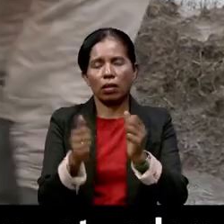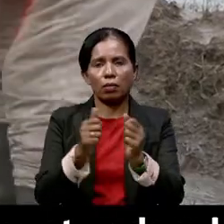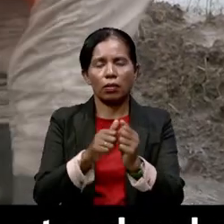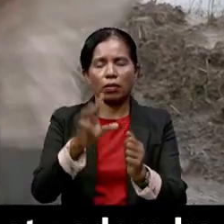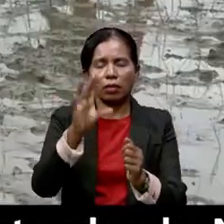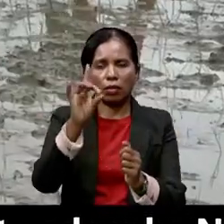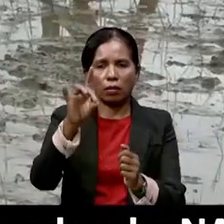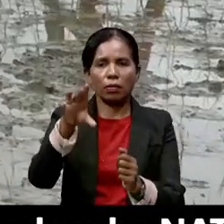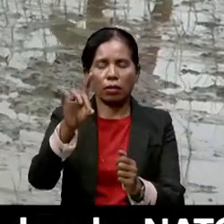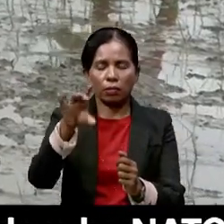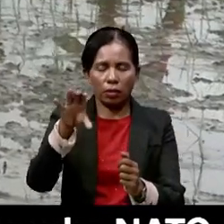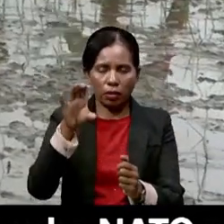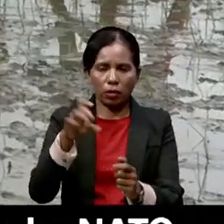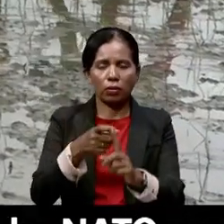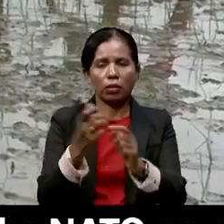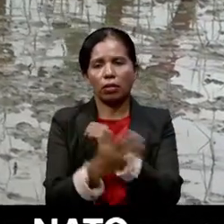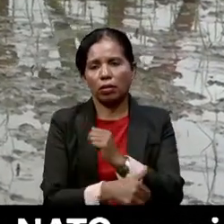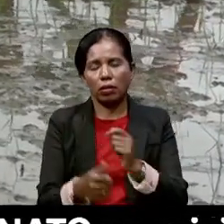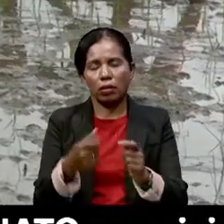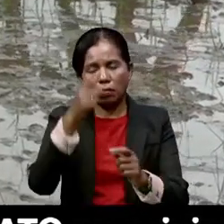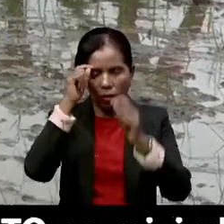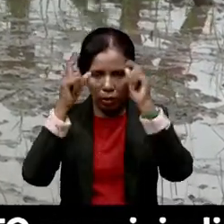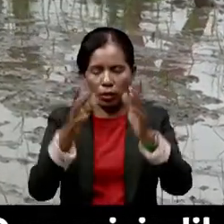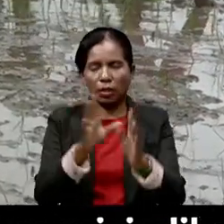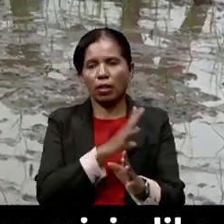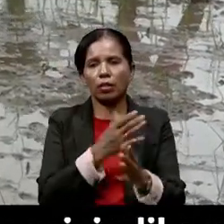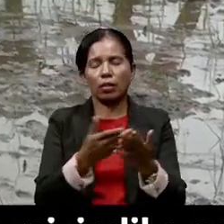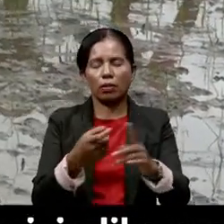tama Timor Leste continua depende sa san husi na sang importador sira. Tito Silva, GMN.